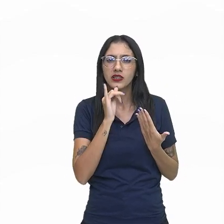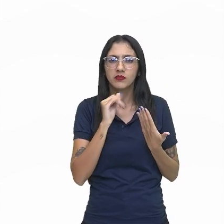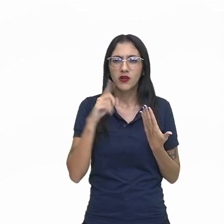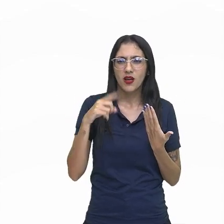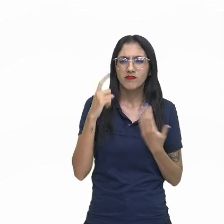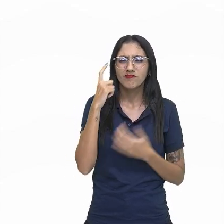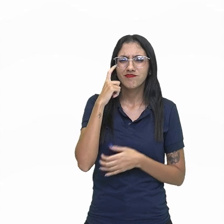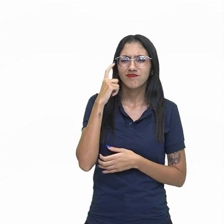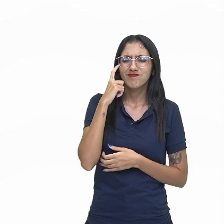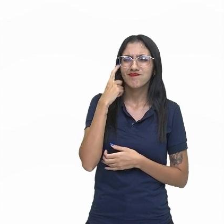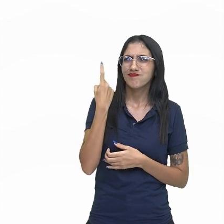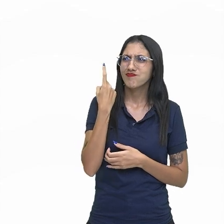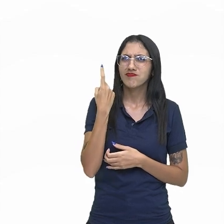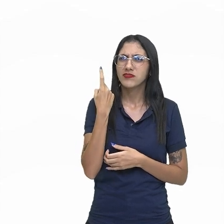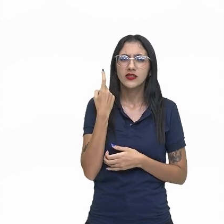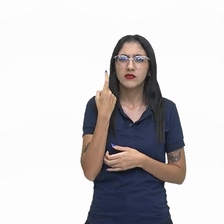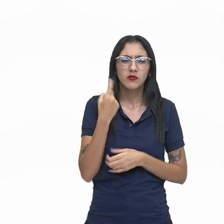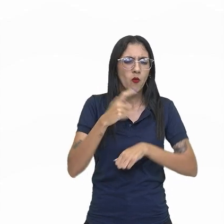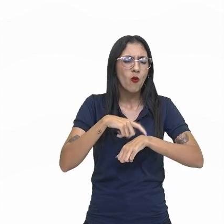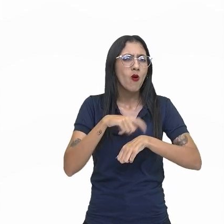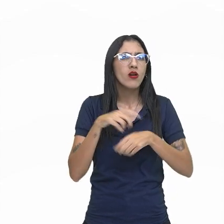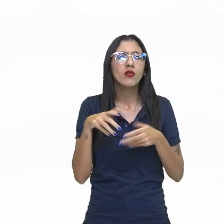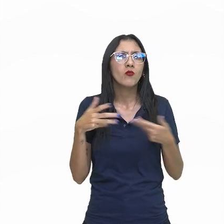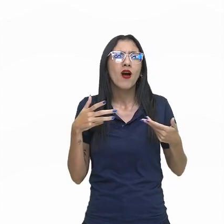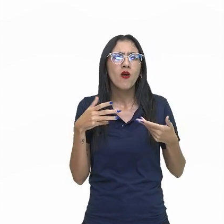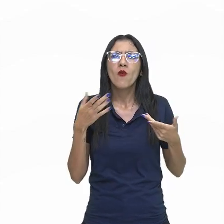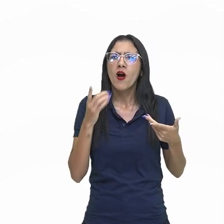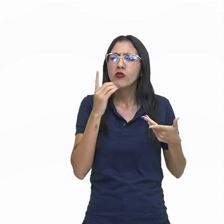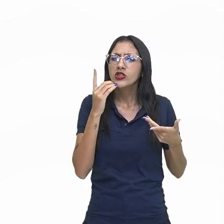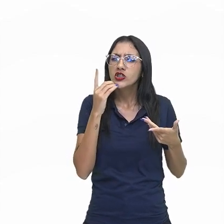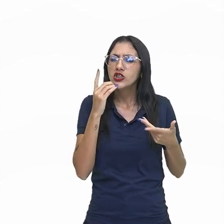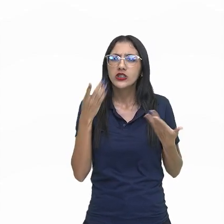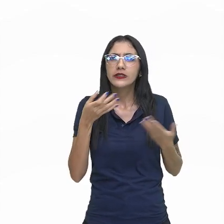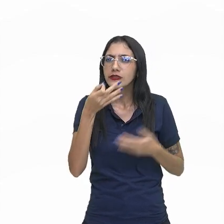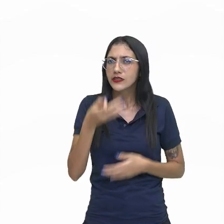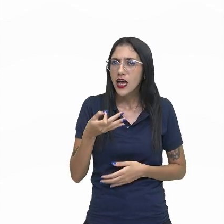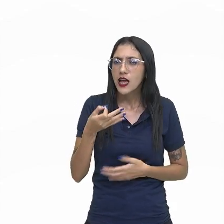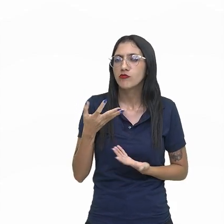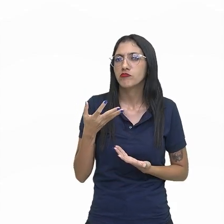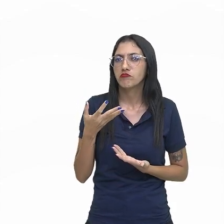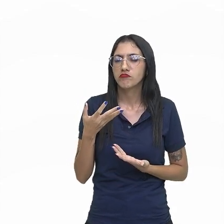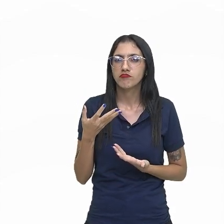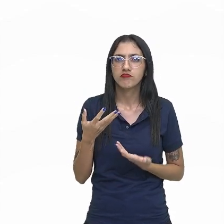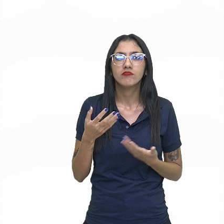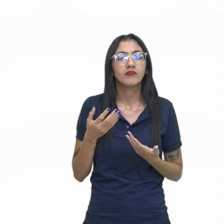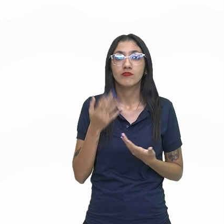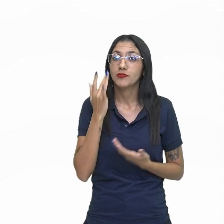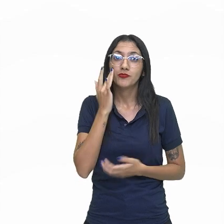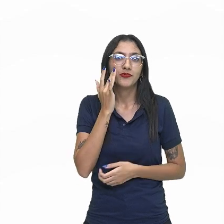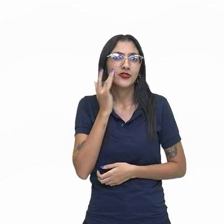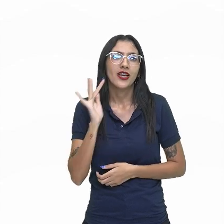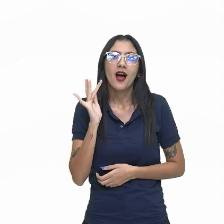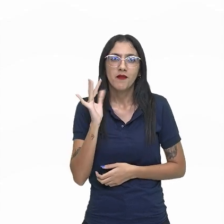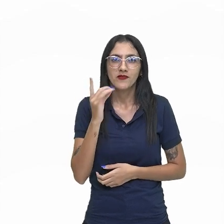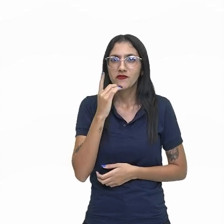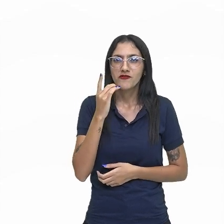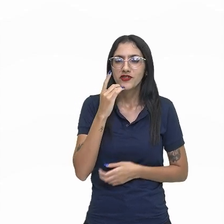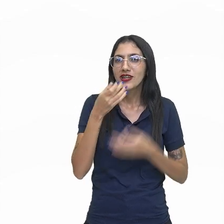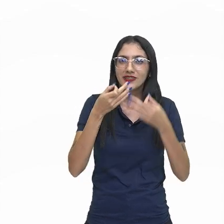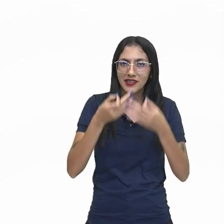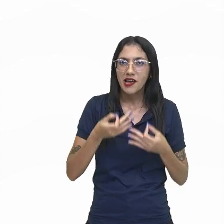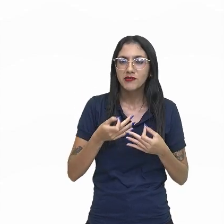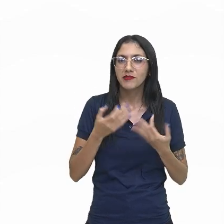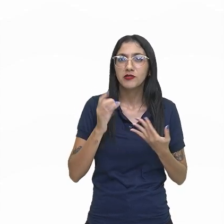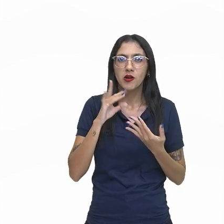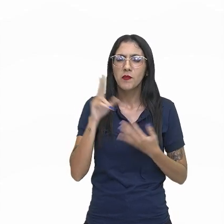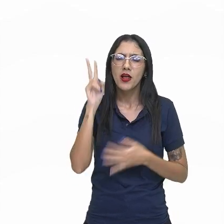num dia muito quente, mas a que horas isso? Em que dia especificamente, né? Não há aí uma definição muito exata, é